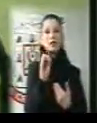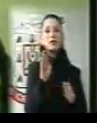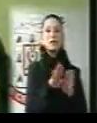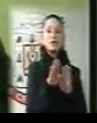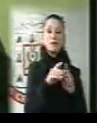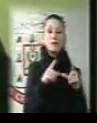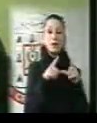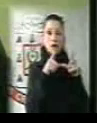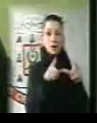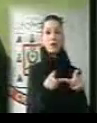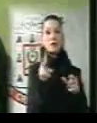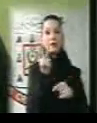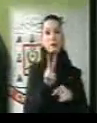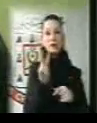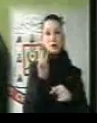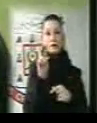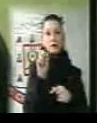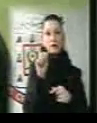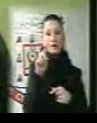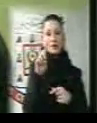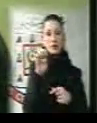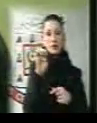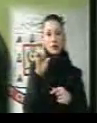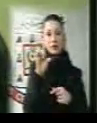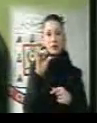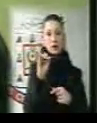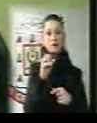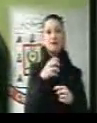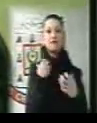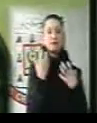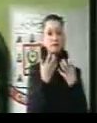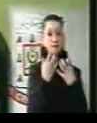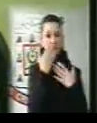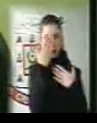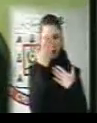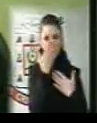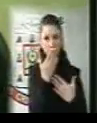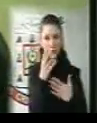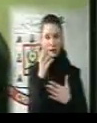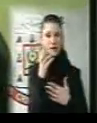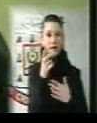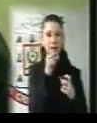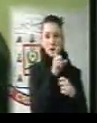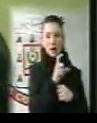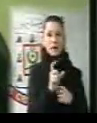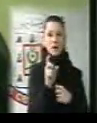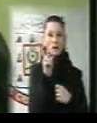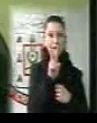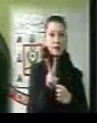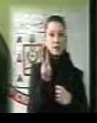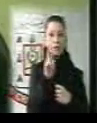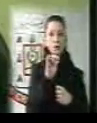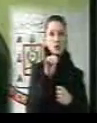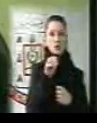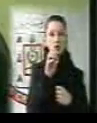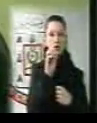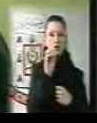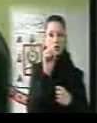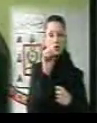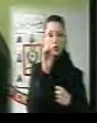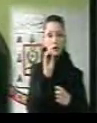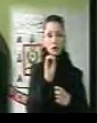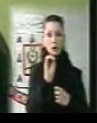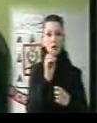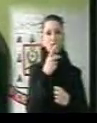xará Vanderlei Zilli. Quero agradecer as palavras do vereador João Batista, dizer